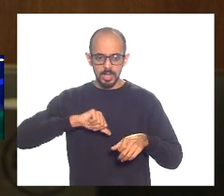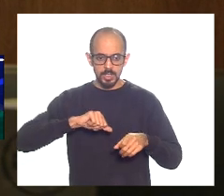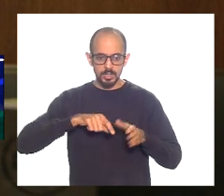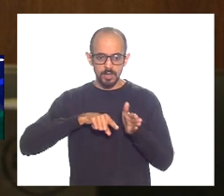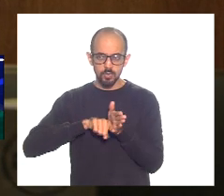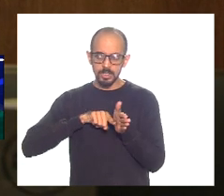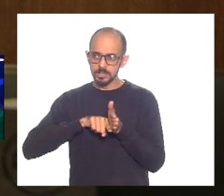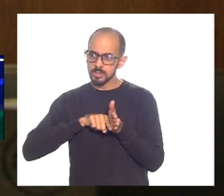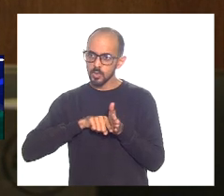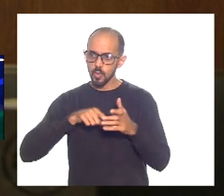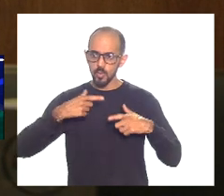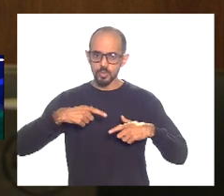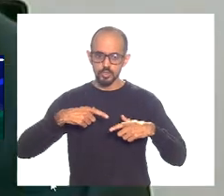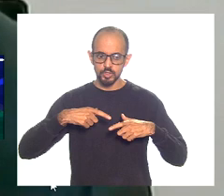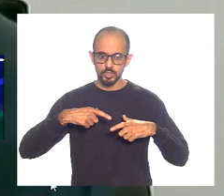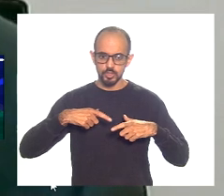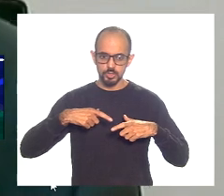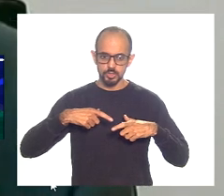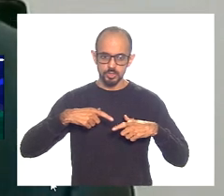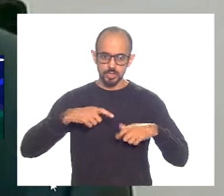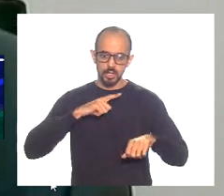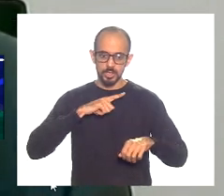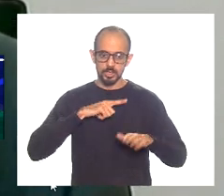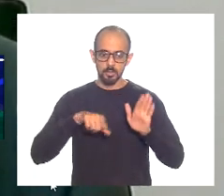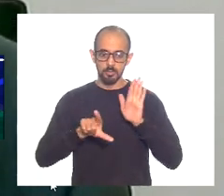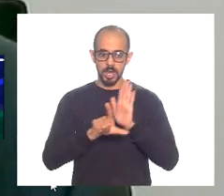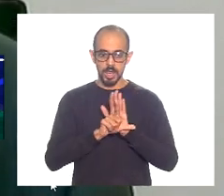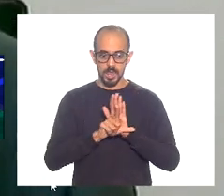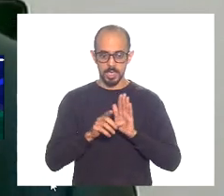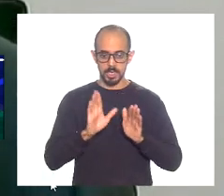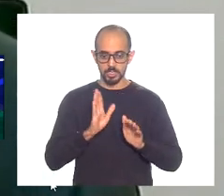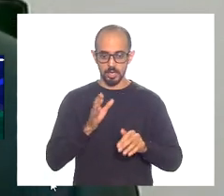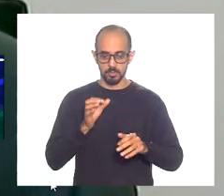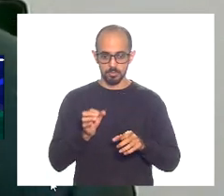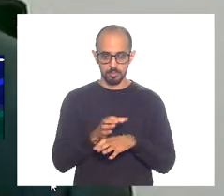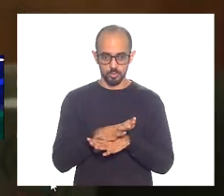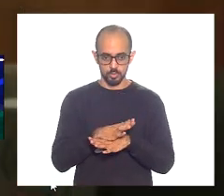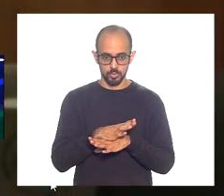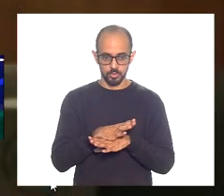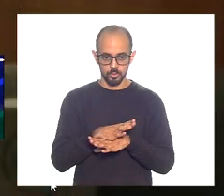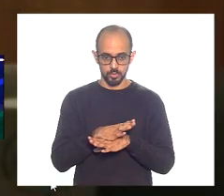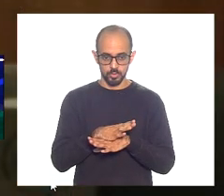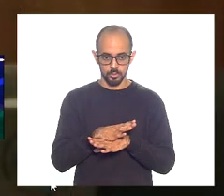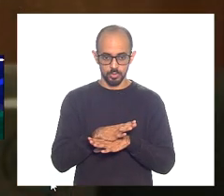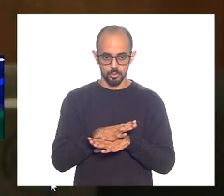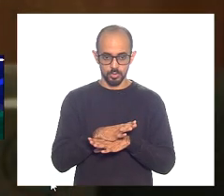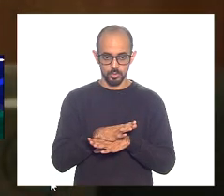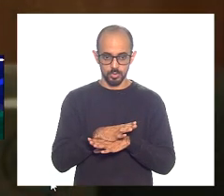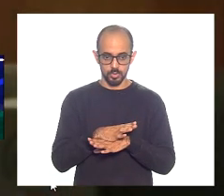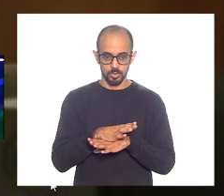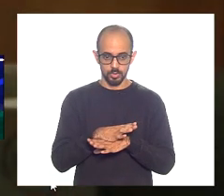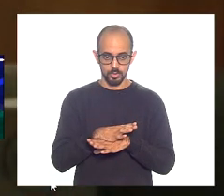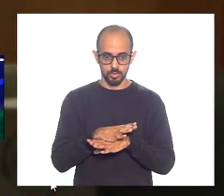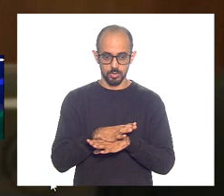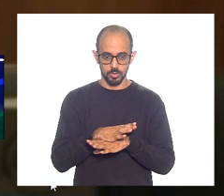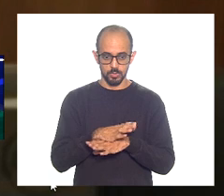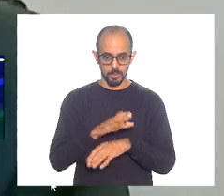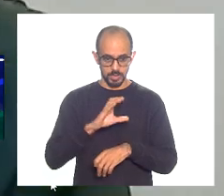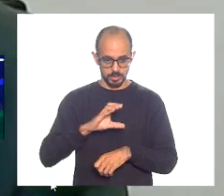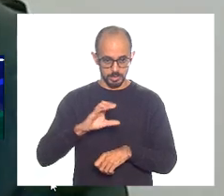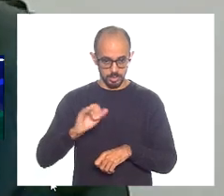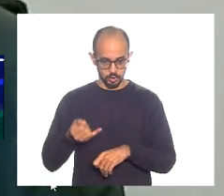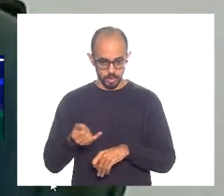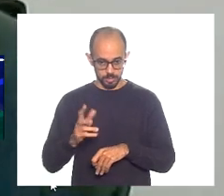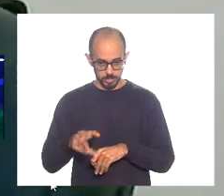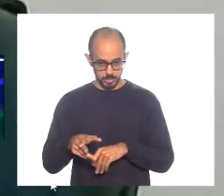análise? Há uma lei em vigor, que é a lei... Tá, mas não foi na CCJ, foi não? Foi na...